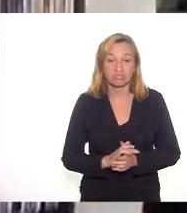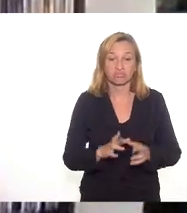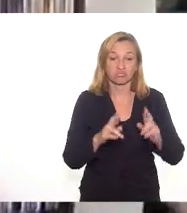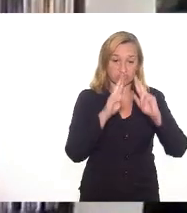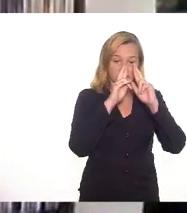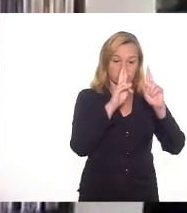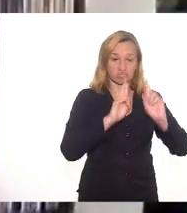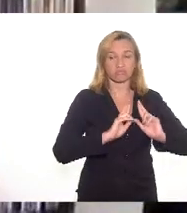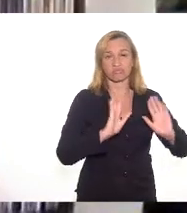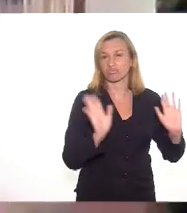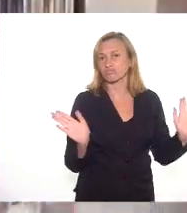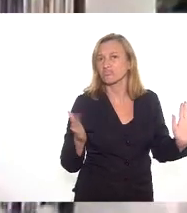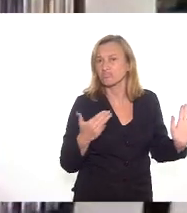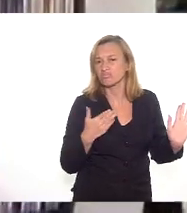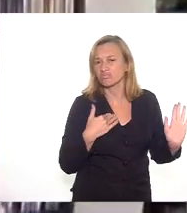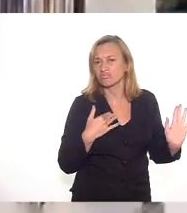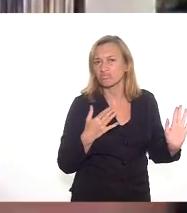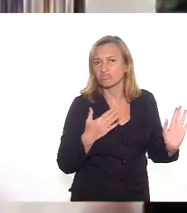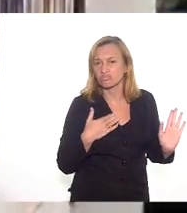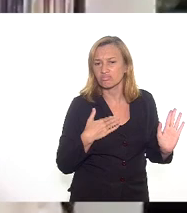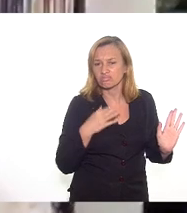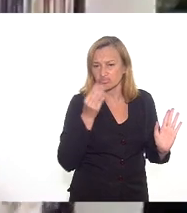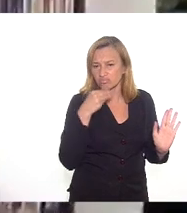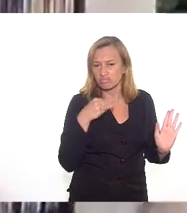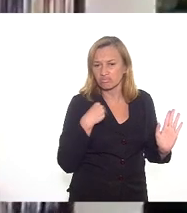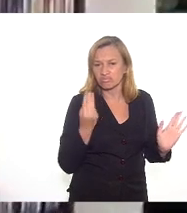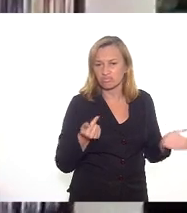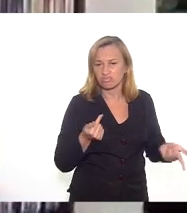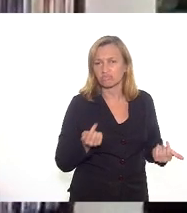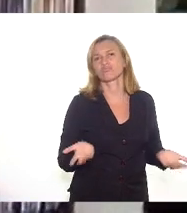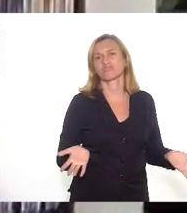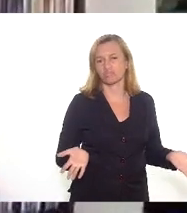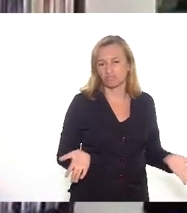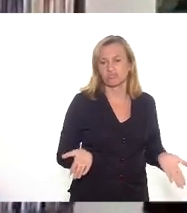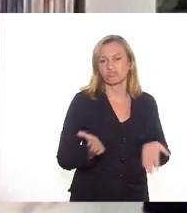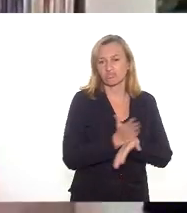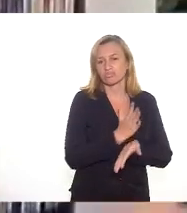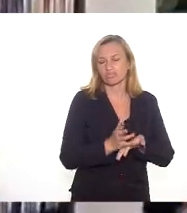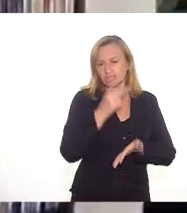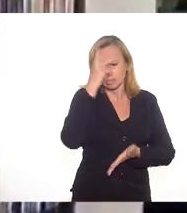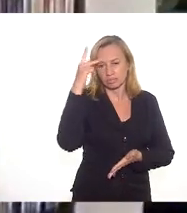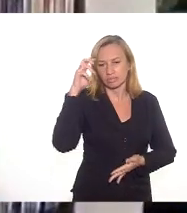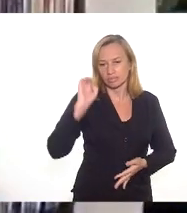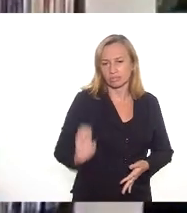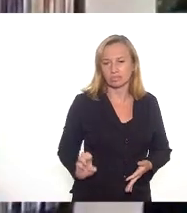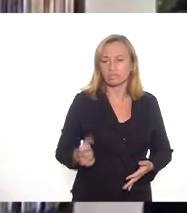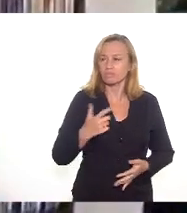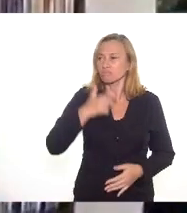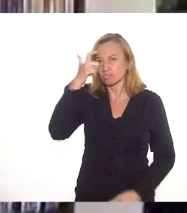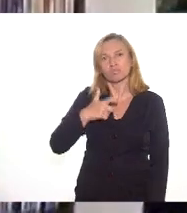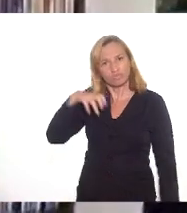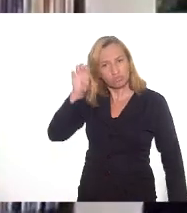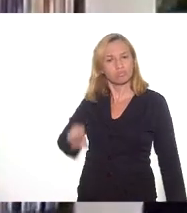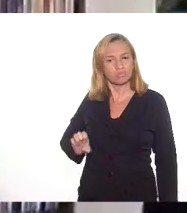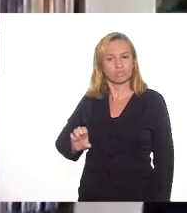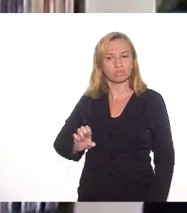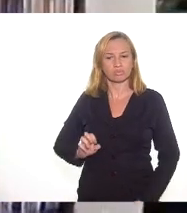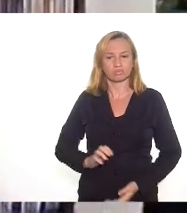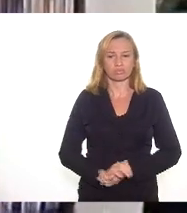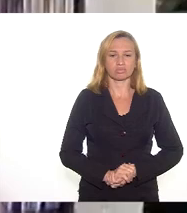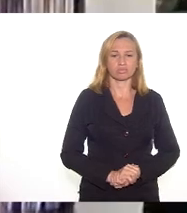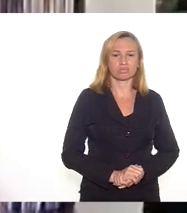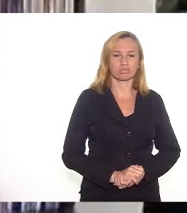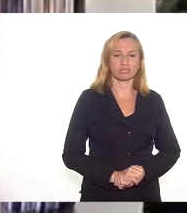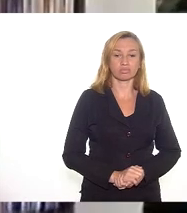desrespeitosa em relação ao fato, pelo menos eu sou atingido, as pessoas de esquerda e eu ser de esquerda. Eu